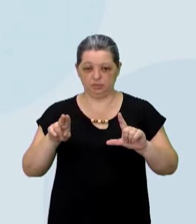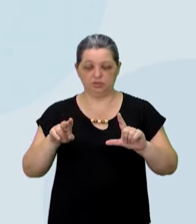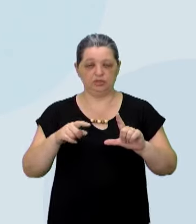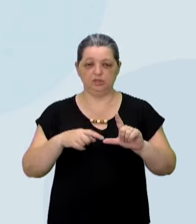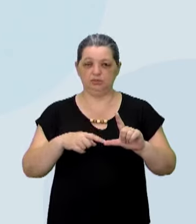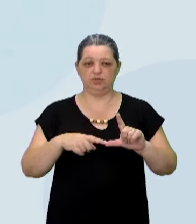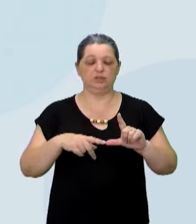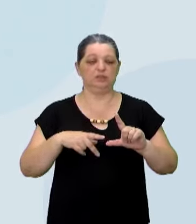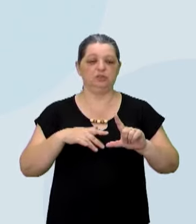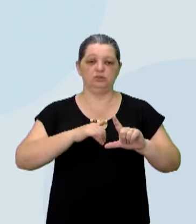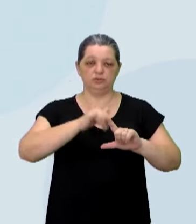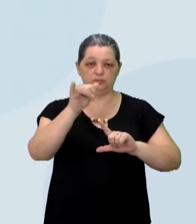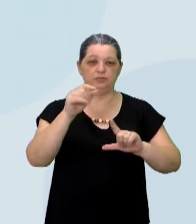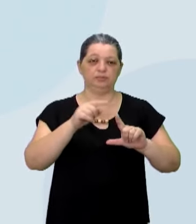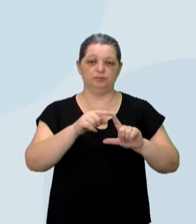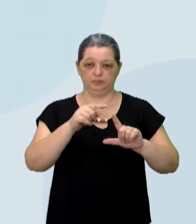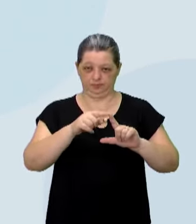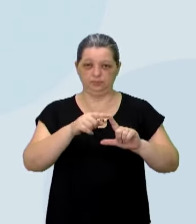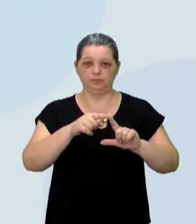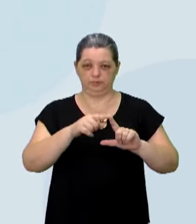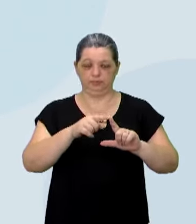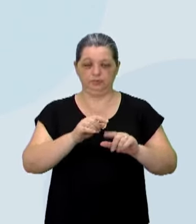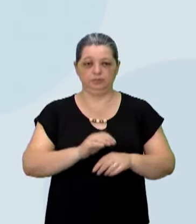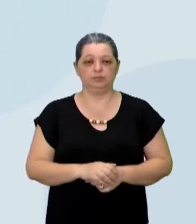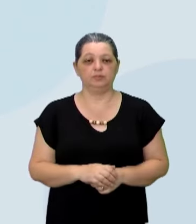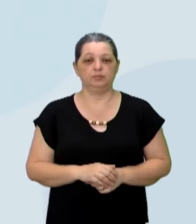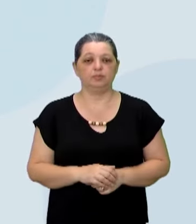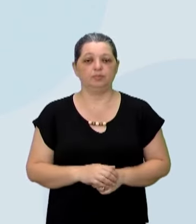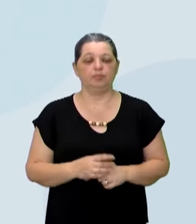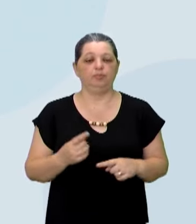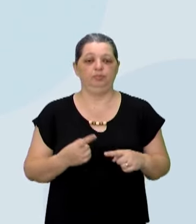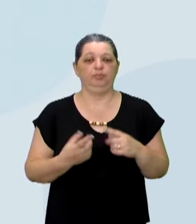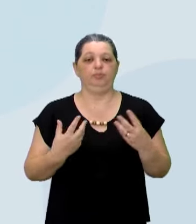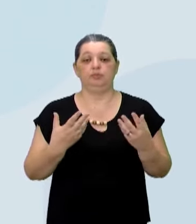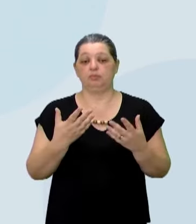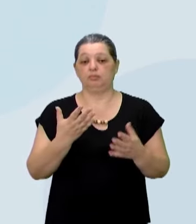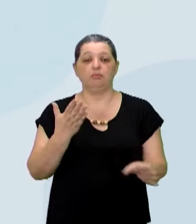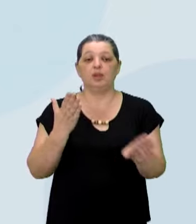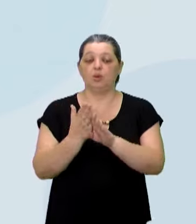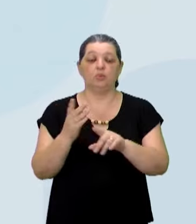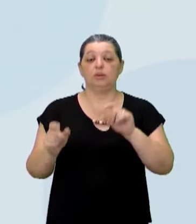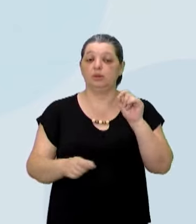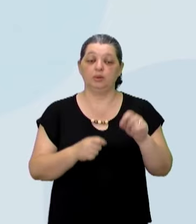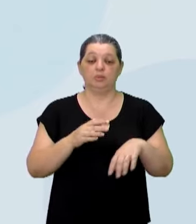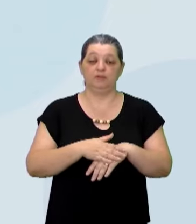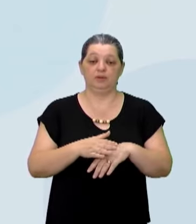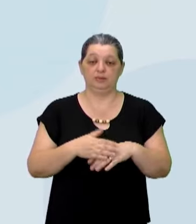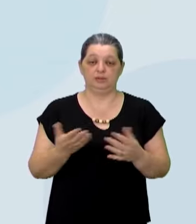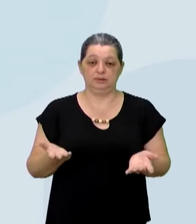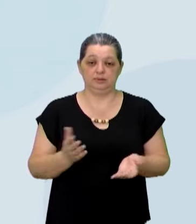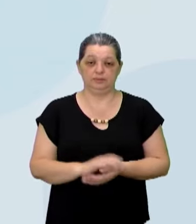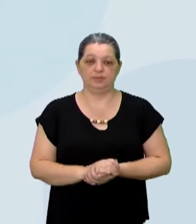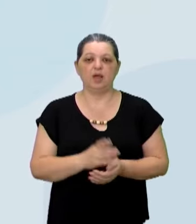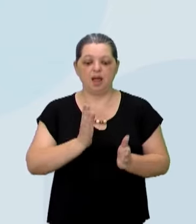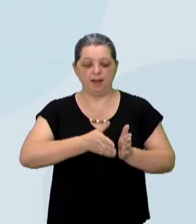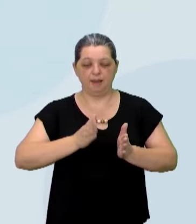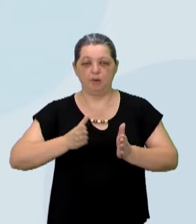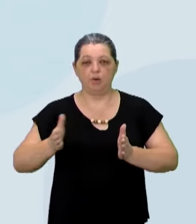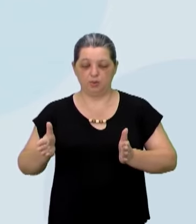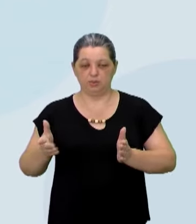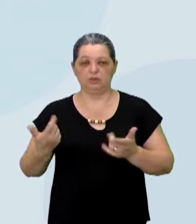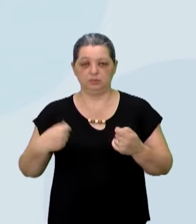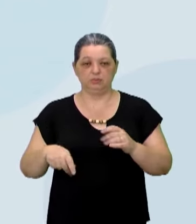é chamado de ordenada. Certo, Legal. Tony? Então, para encontrar pontos aqui, o que a gente faz? Como o X, ó, como é ordem, a gente